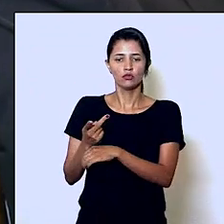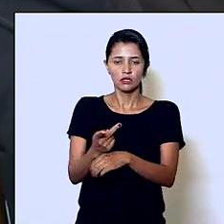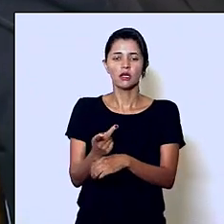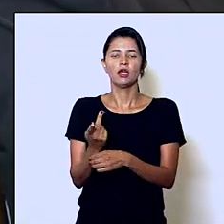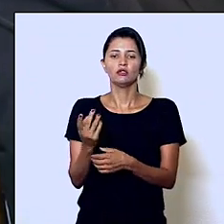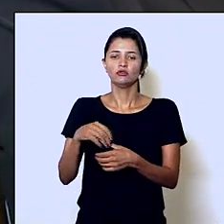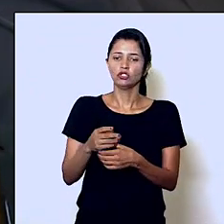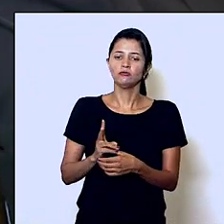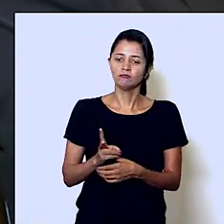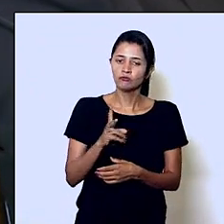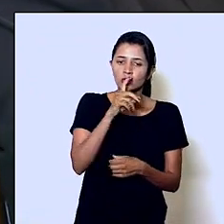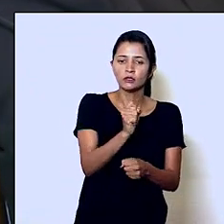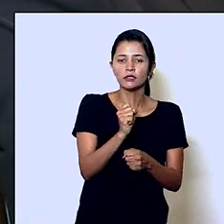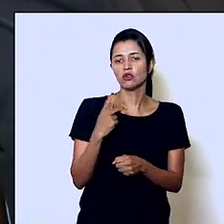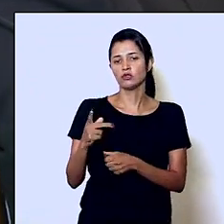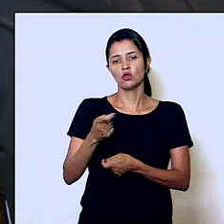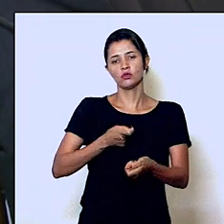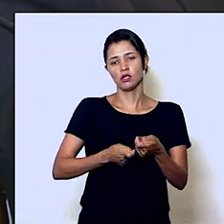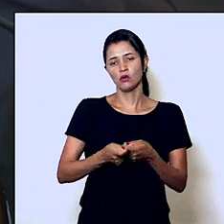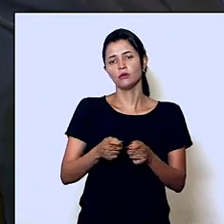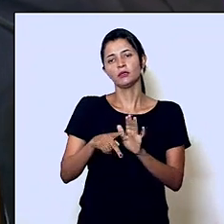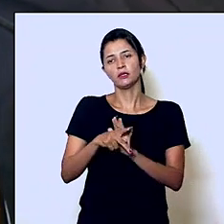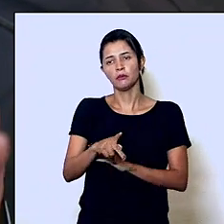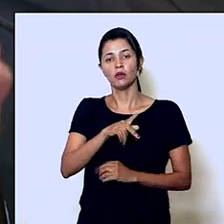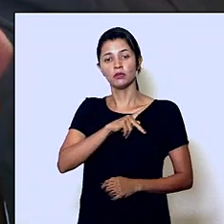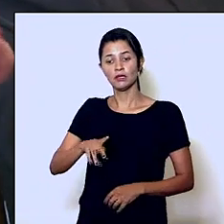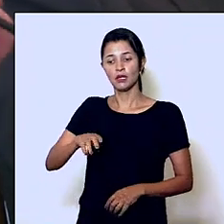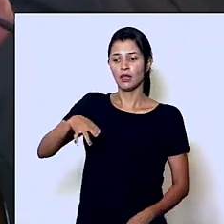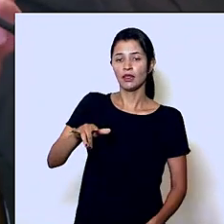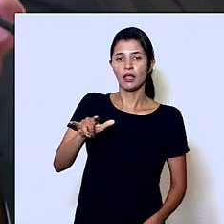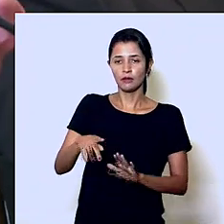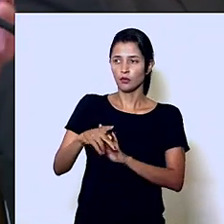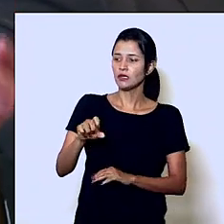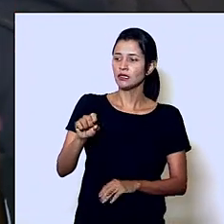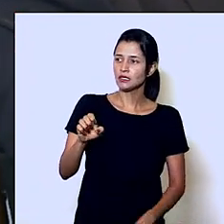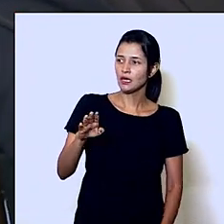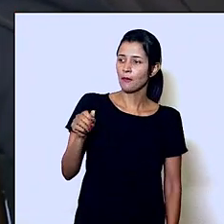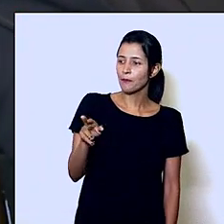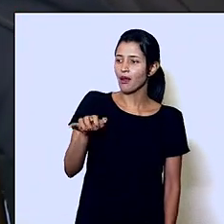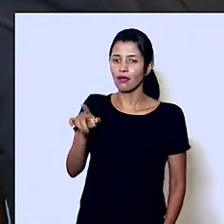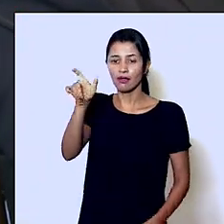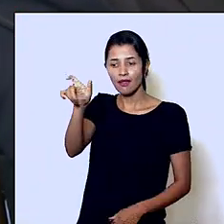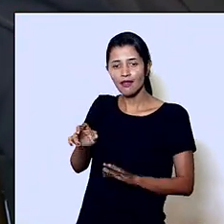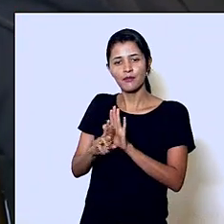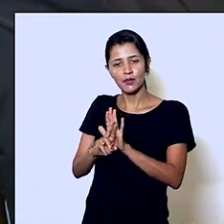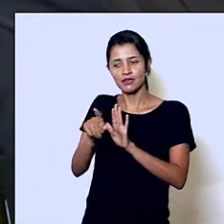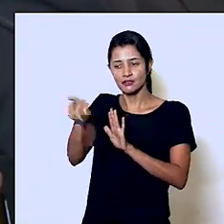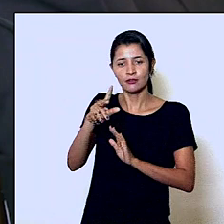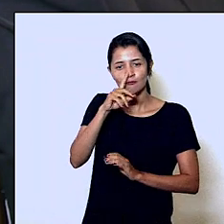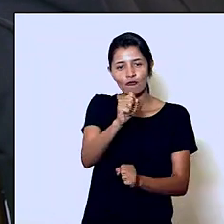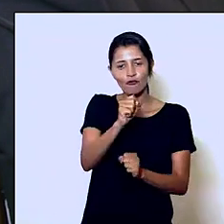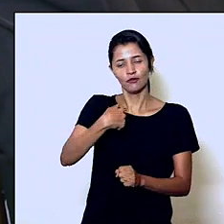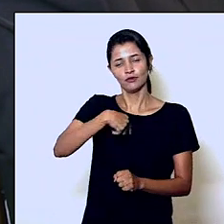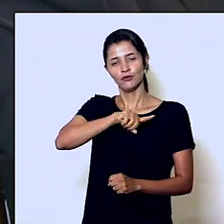Né? E aqui vai uma saudação também ao presidente Meles, presidente do SEBRAE, né? Porque ele representa justamente essa força dos nossos